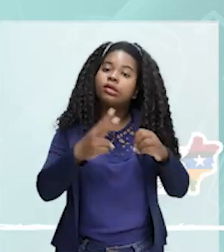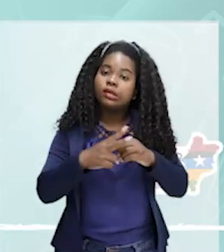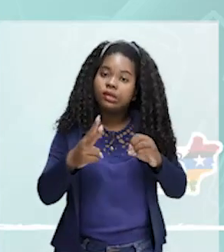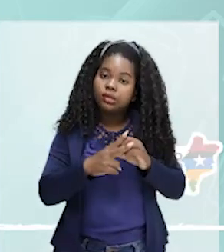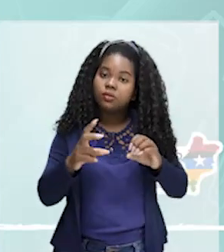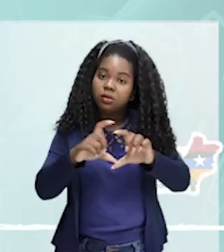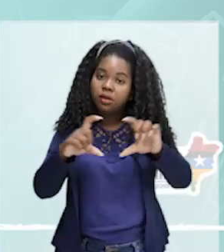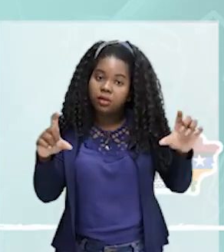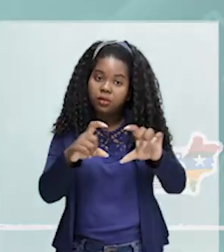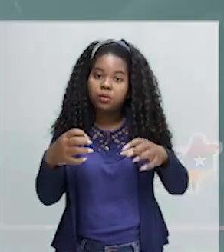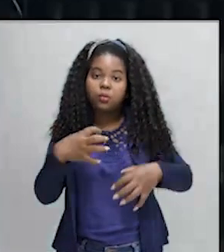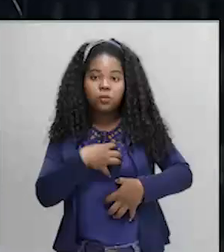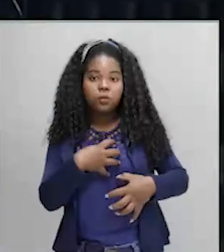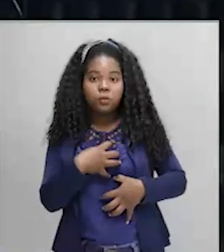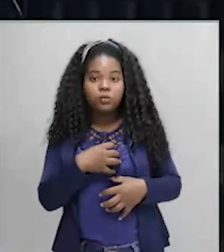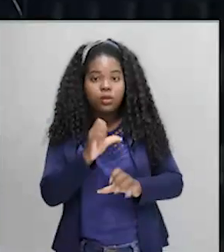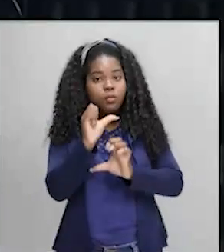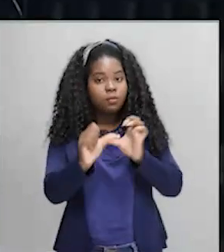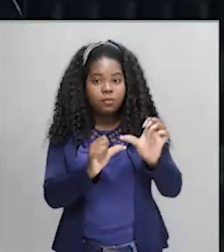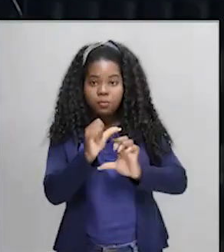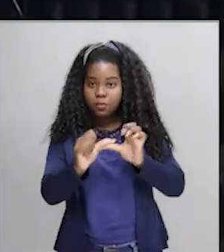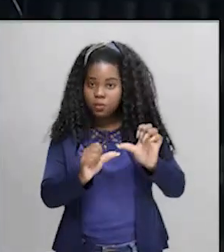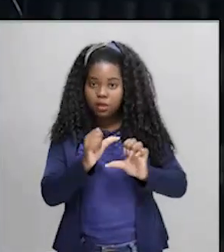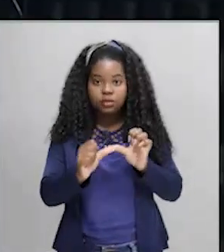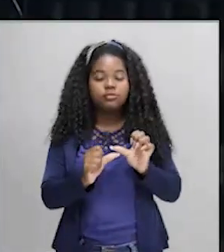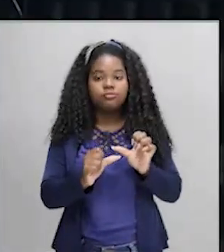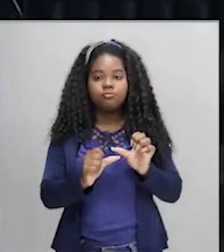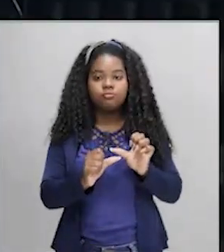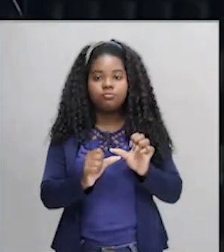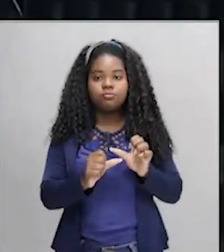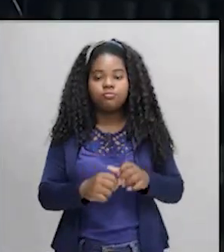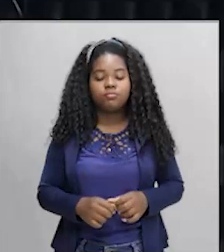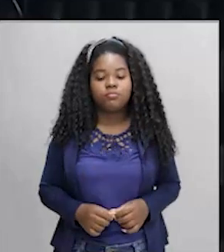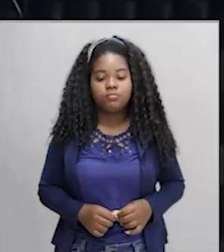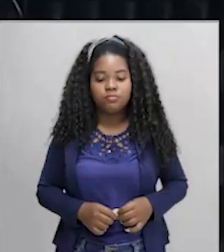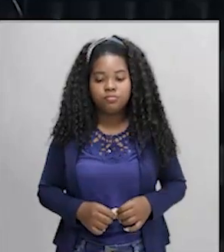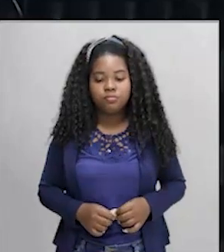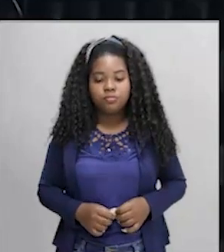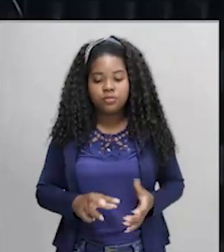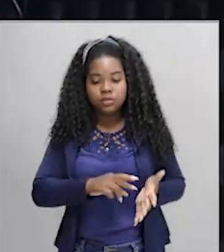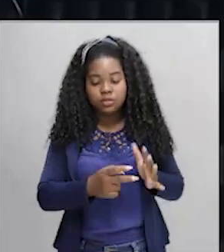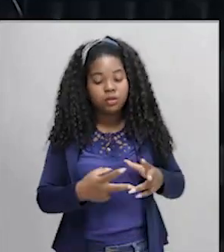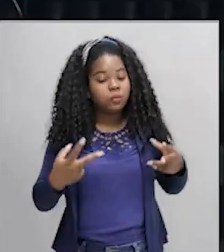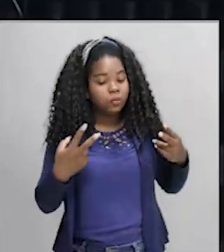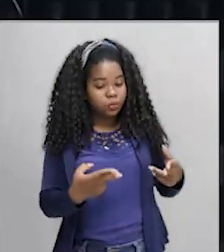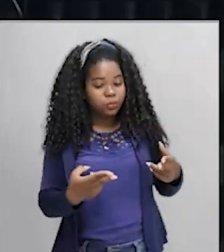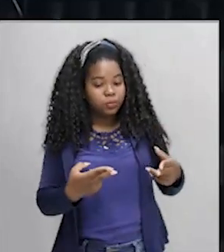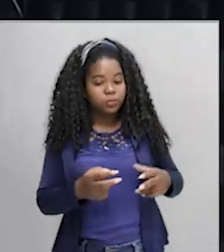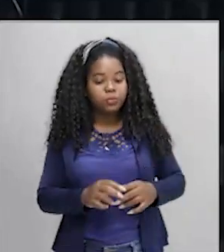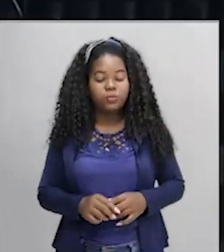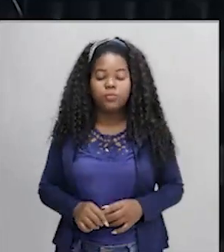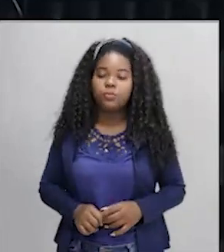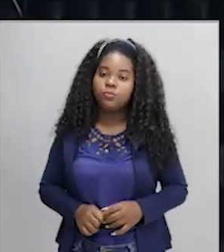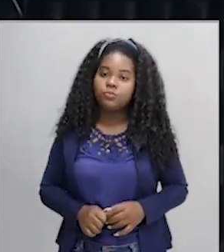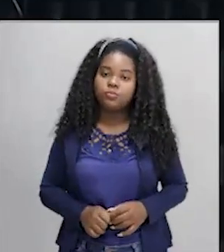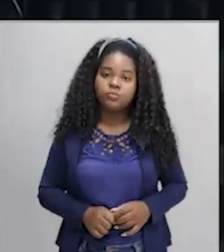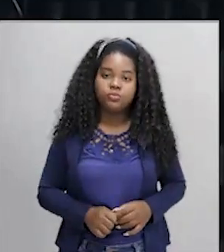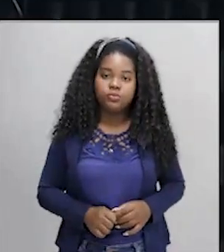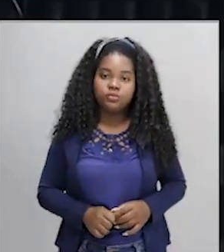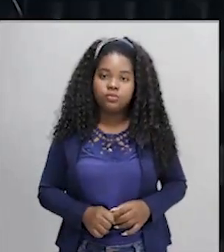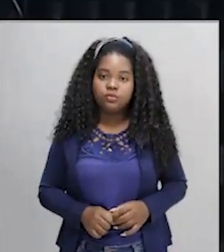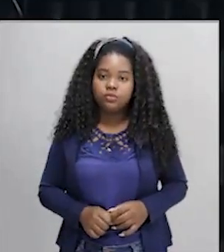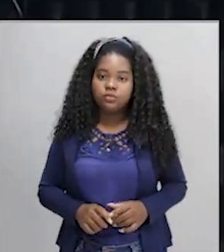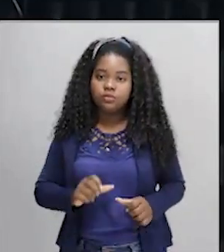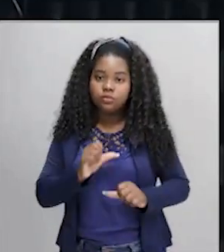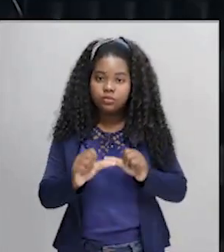frasal. O sentido não muda, tá? A tradução é a mesma, tanto dos dois juntos quanto deles separados, não altera